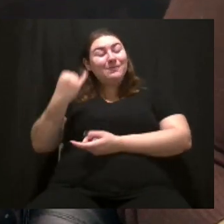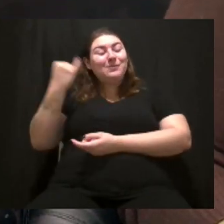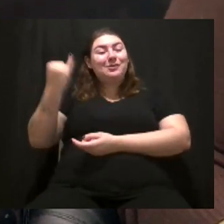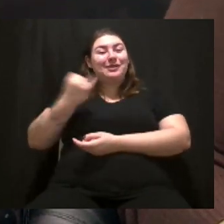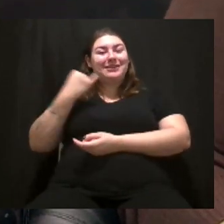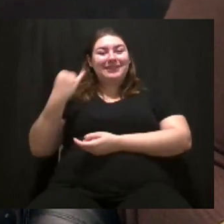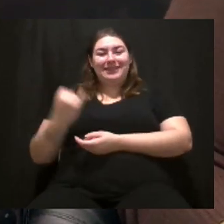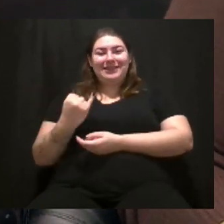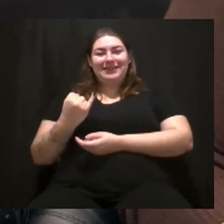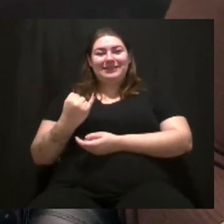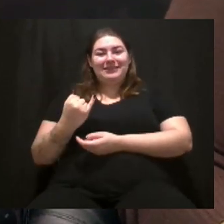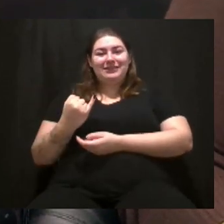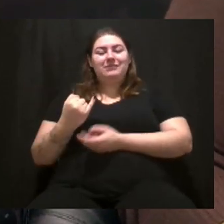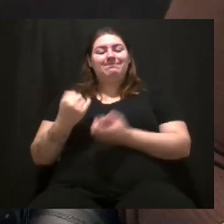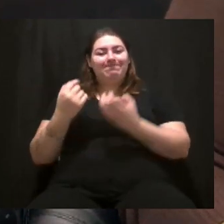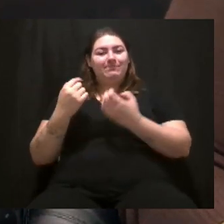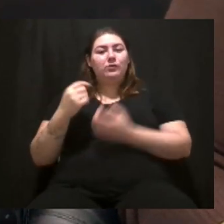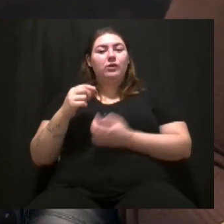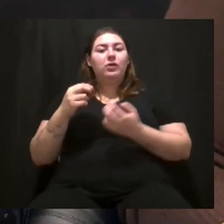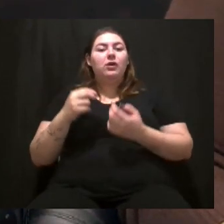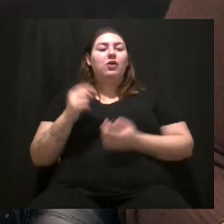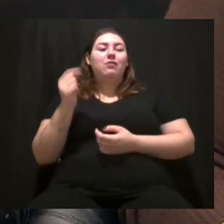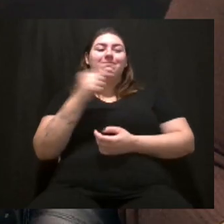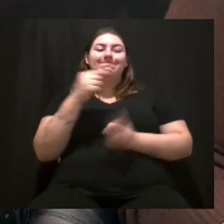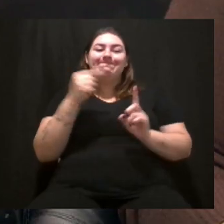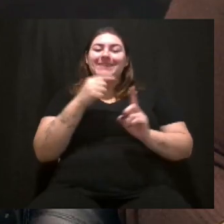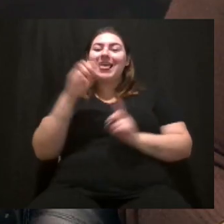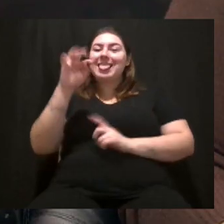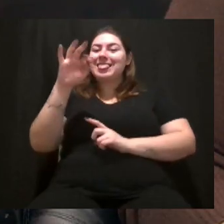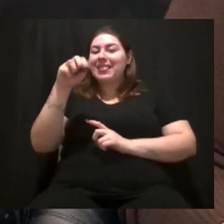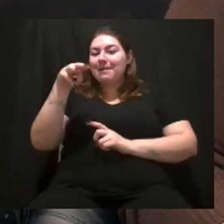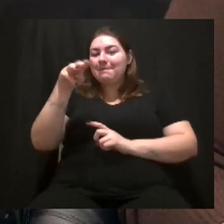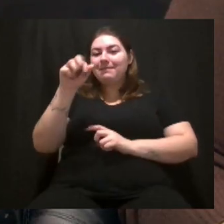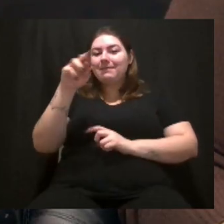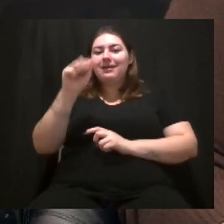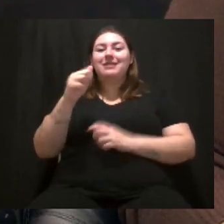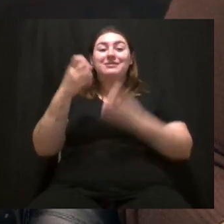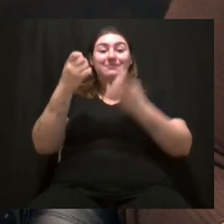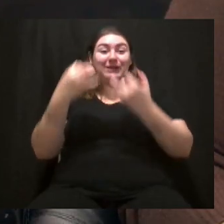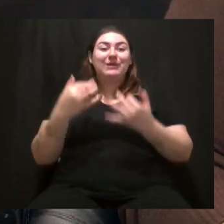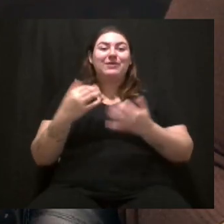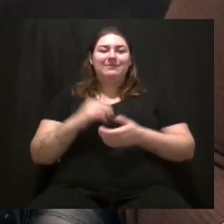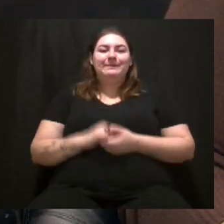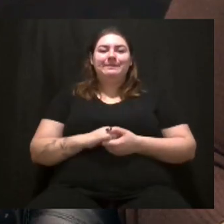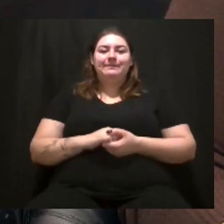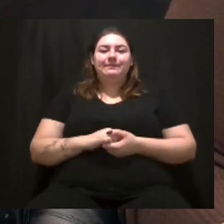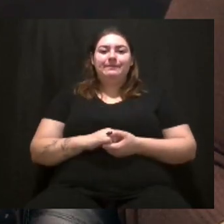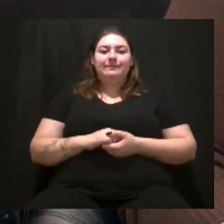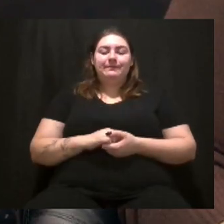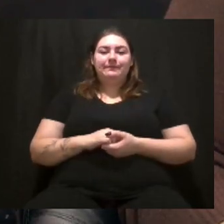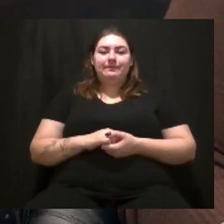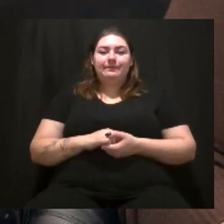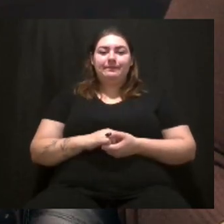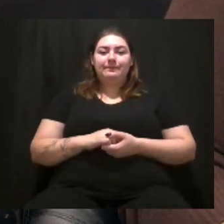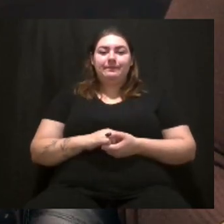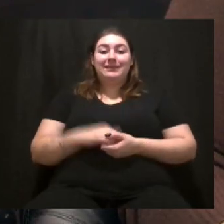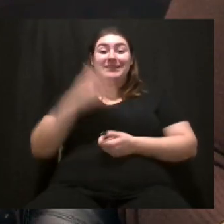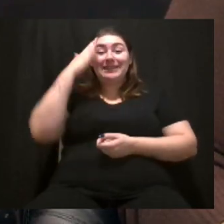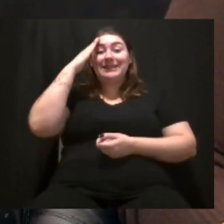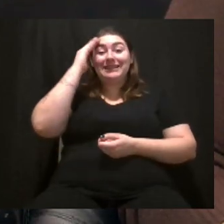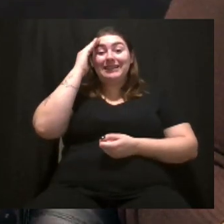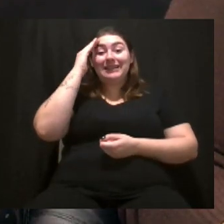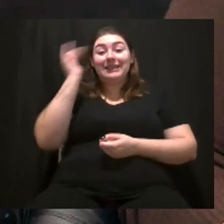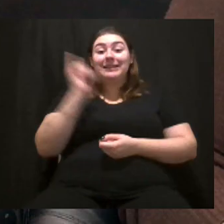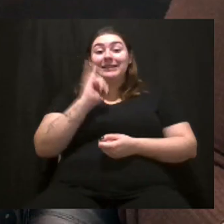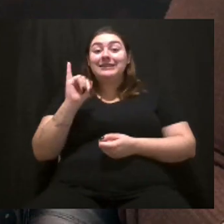Tâmara falou a respeito de conhecer, e aí que se aplica mesmo a metodologia da escola, para entender se é uma criança